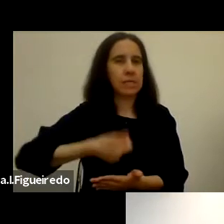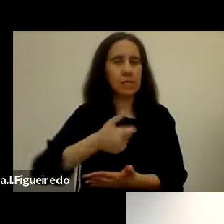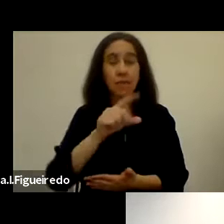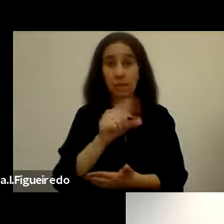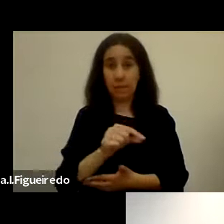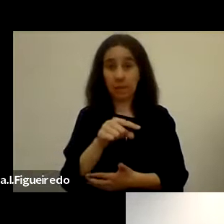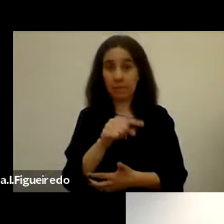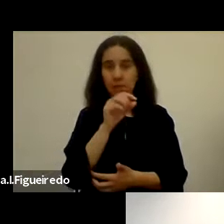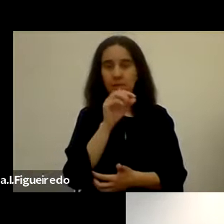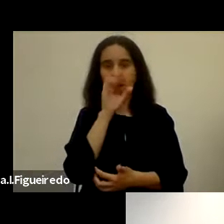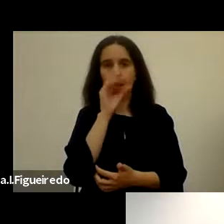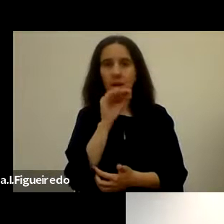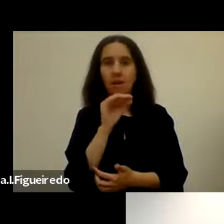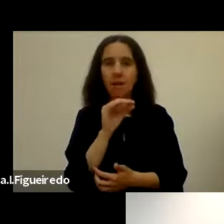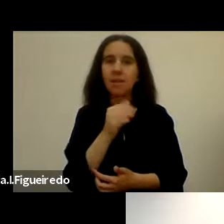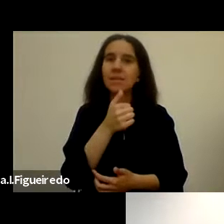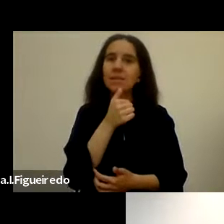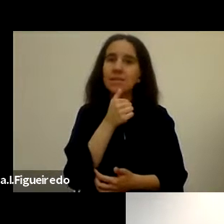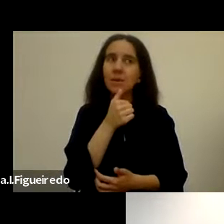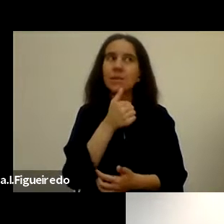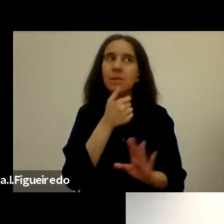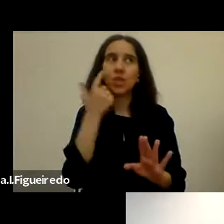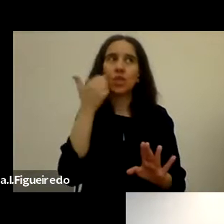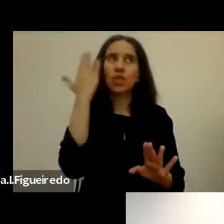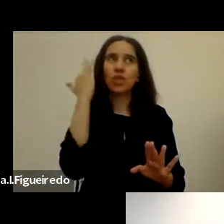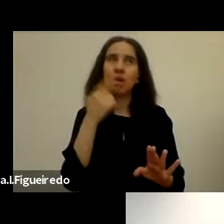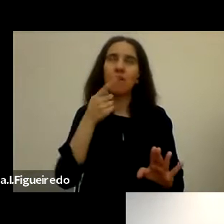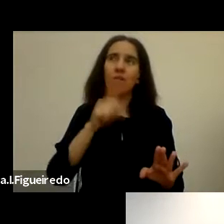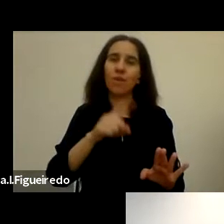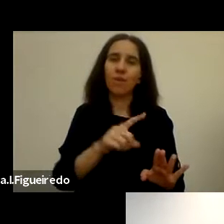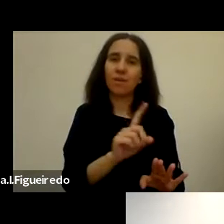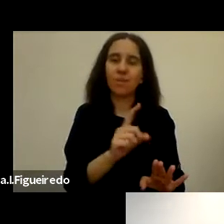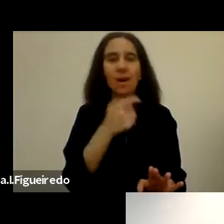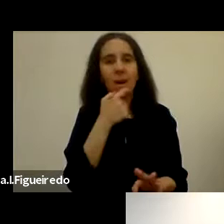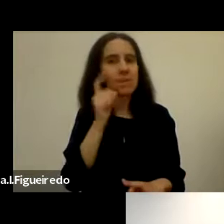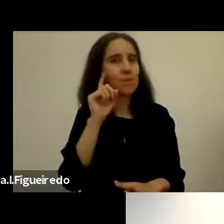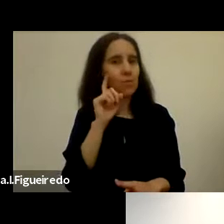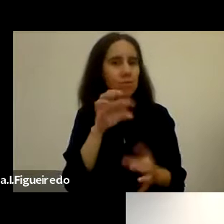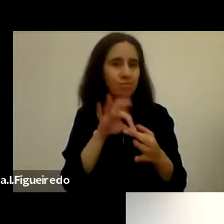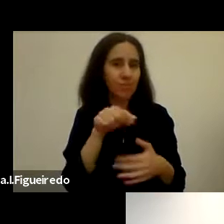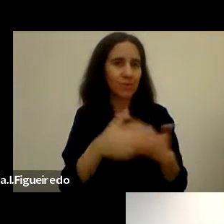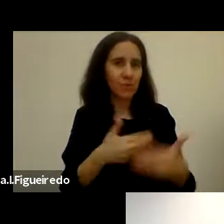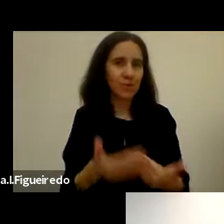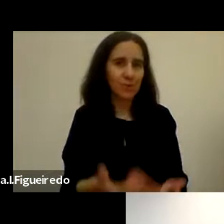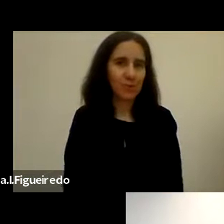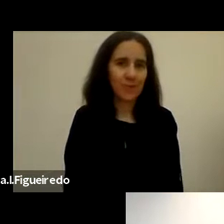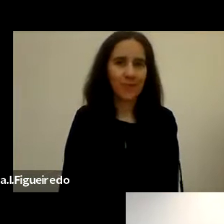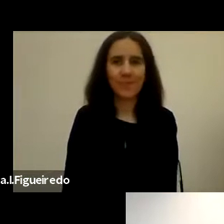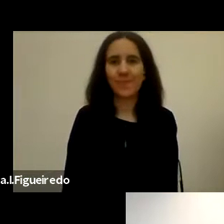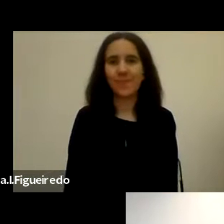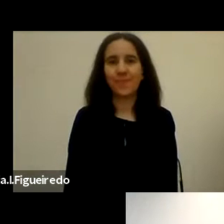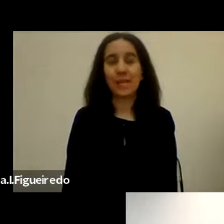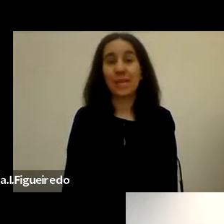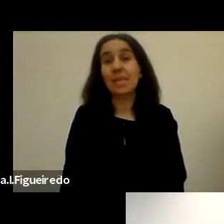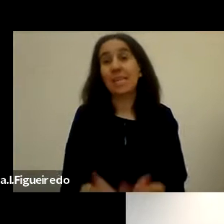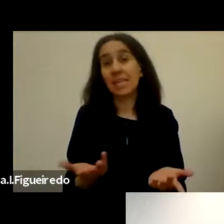neste exercício não voltar a tomar decisões sobre decisões que já foram tomadas, a não ser que elas sejam importantes para este processo. E